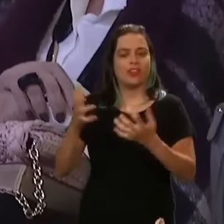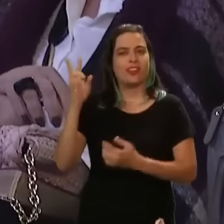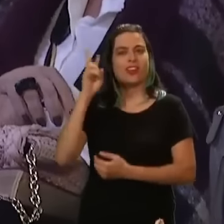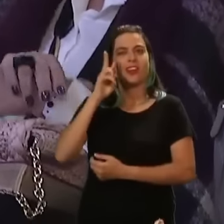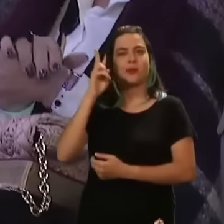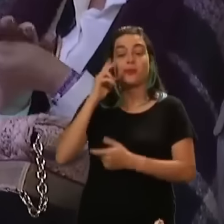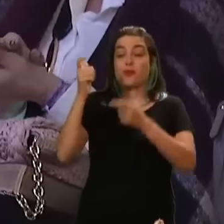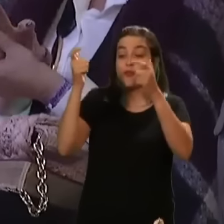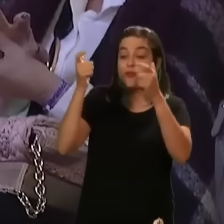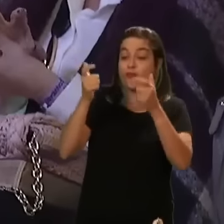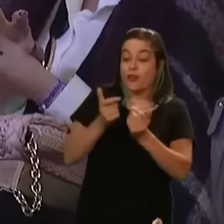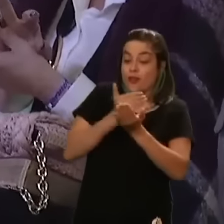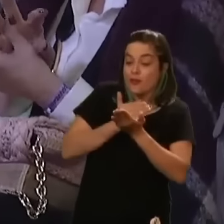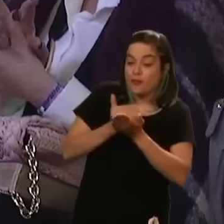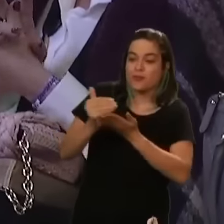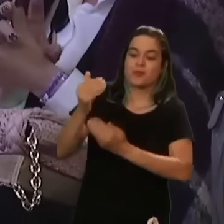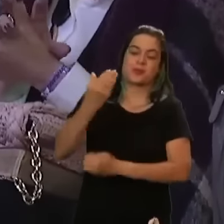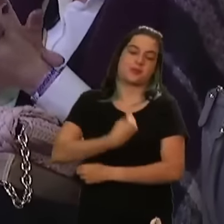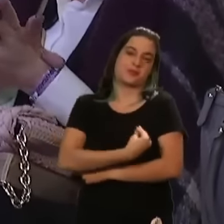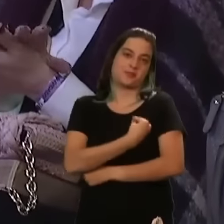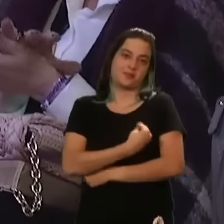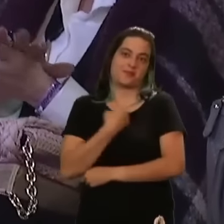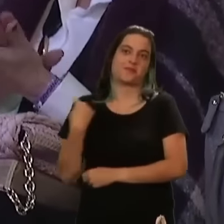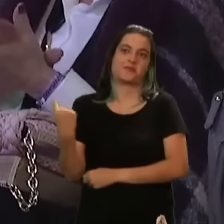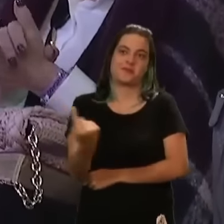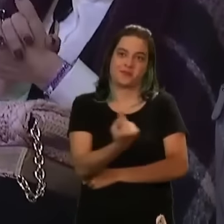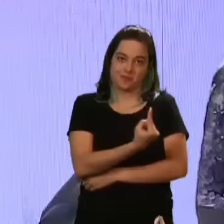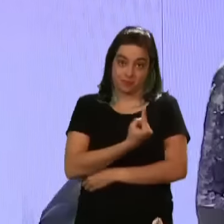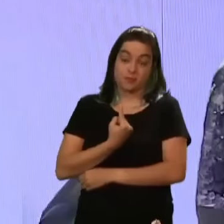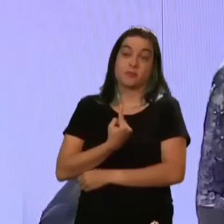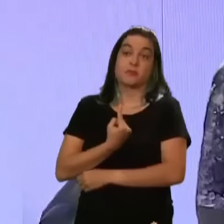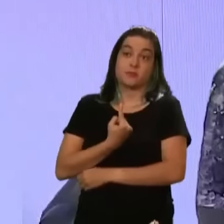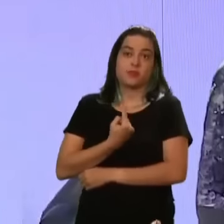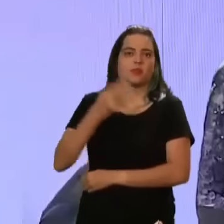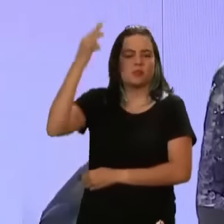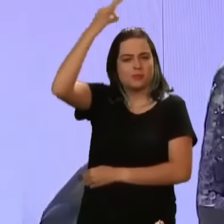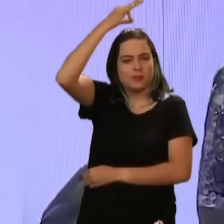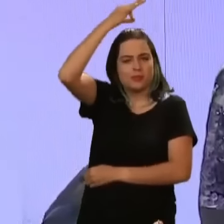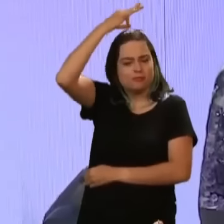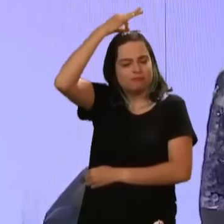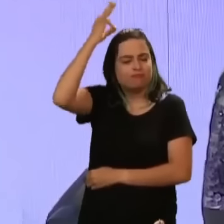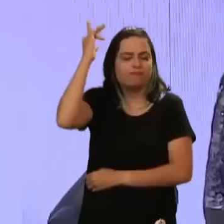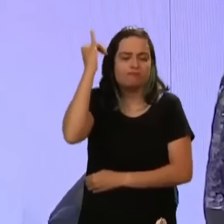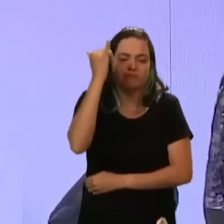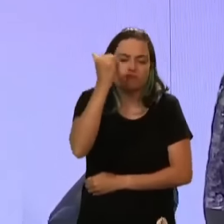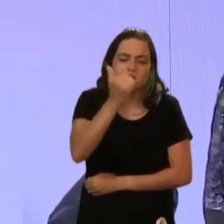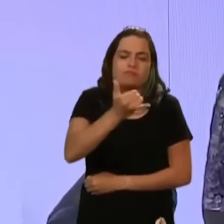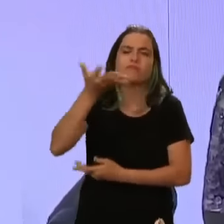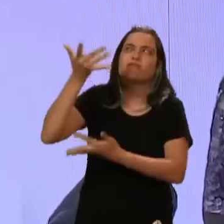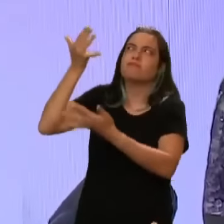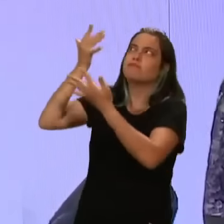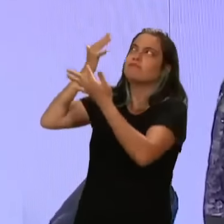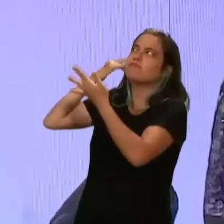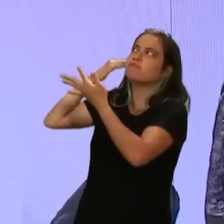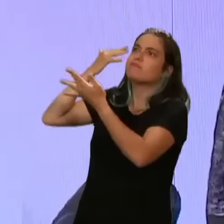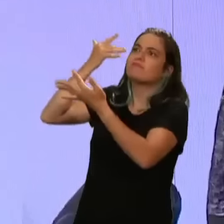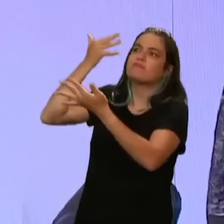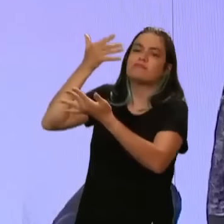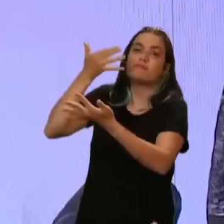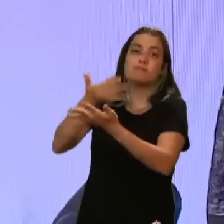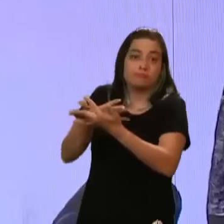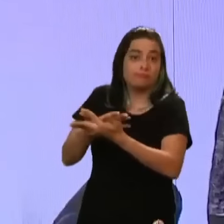lugar do início das nossas vidas. Você também vai ser levada pelo Espírito Santo lá no passado,